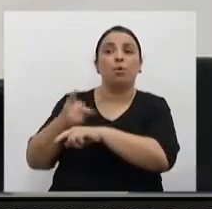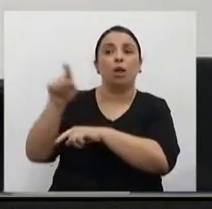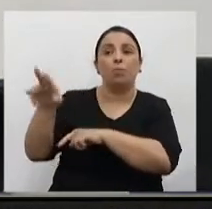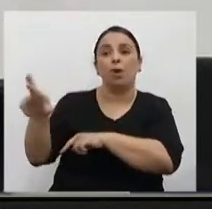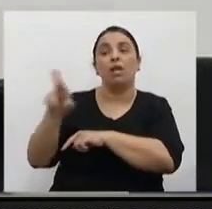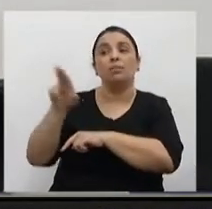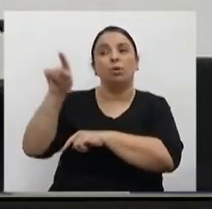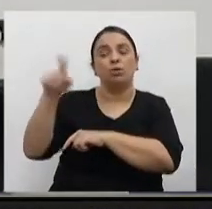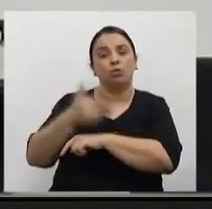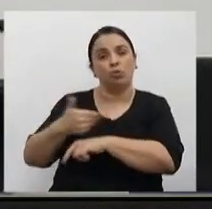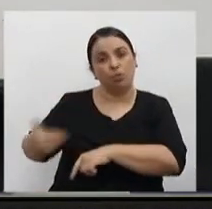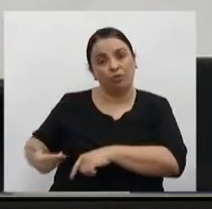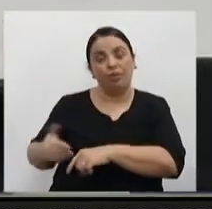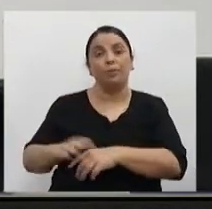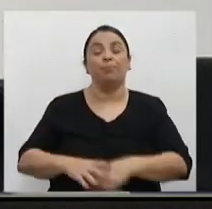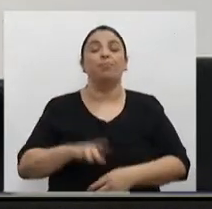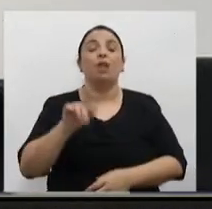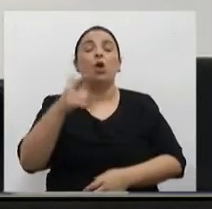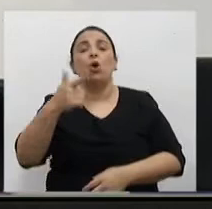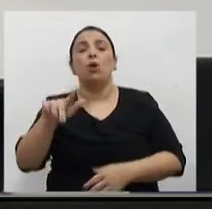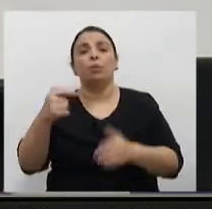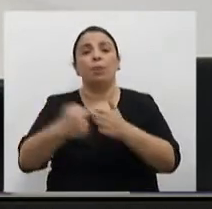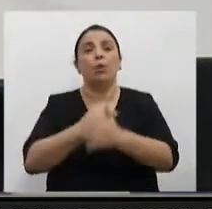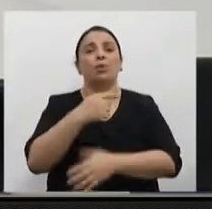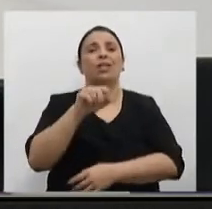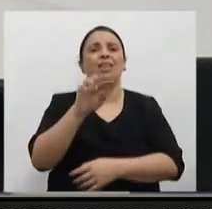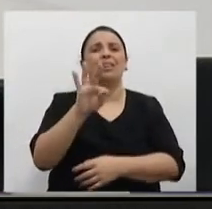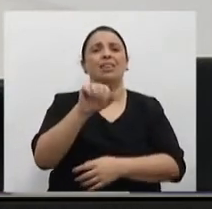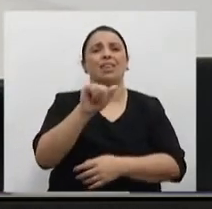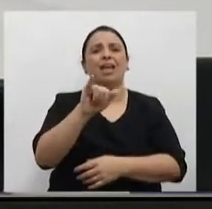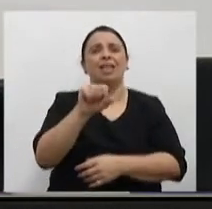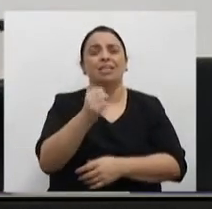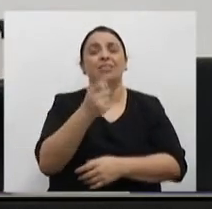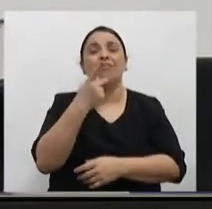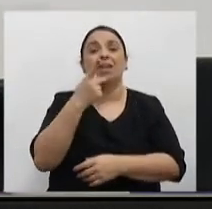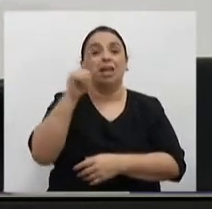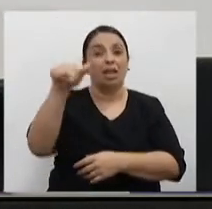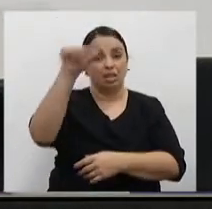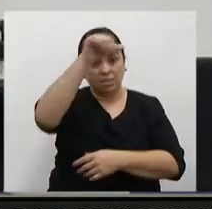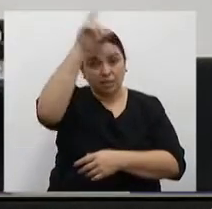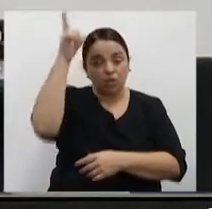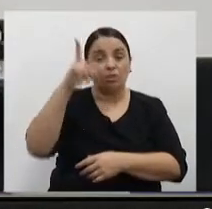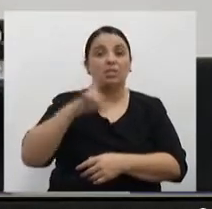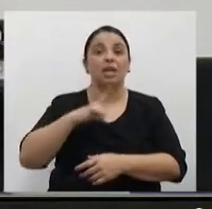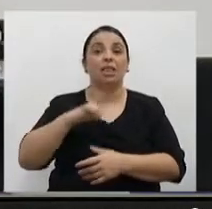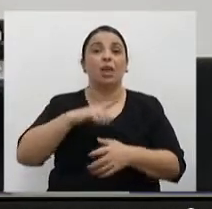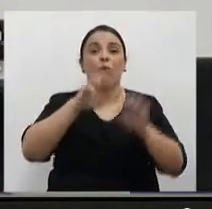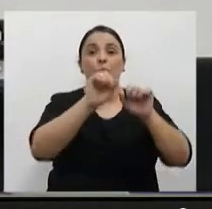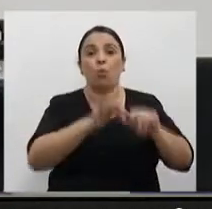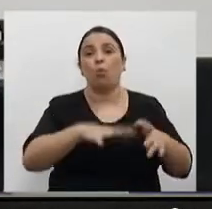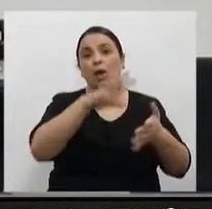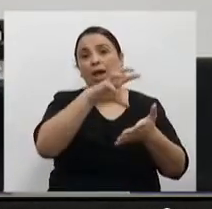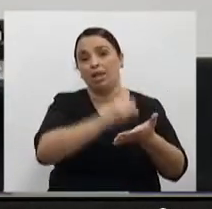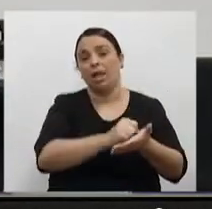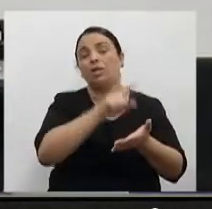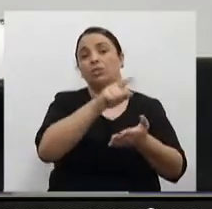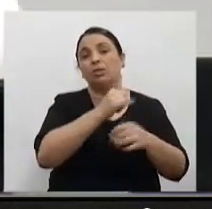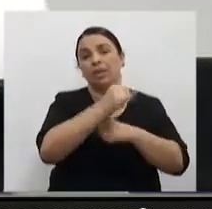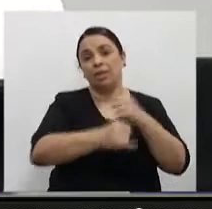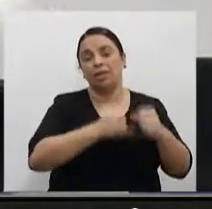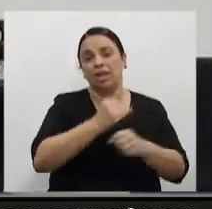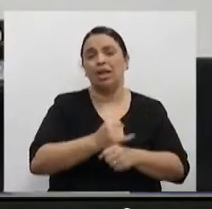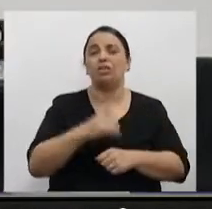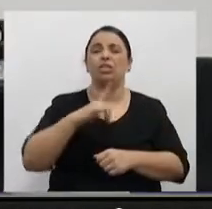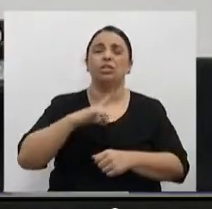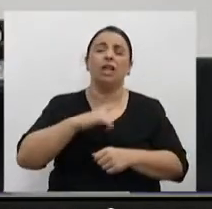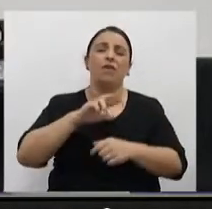Thaís, da cidade de Santa Luzia, está dizendo aqui que em Santa Luzia também é realizado o cadastro pela internet. Várias outras perguntas, não dá para a